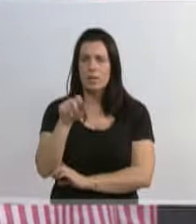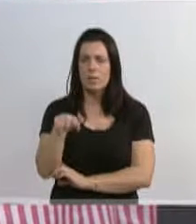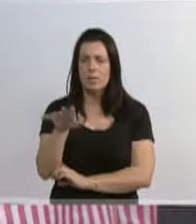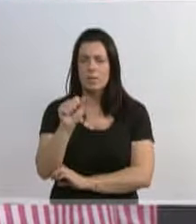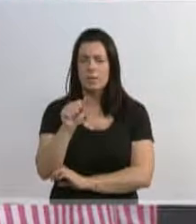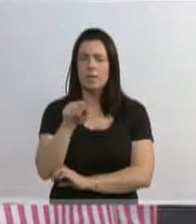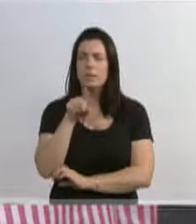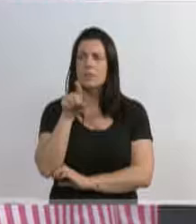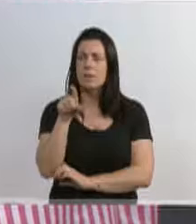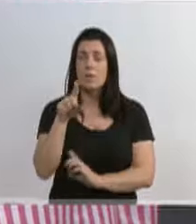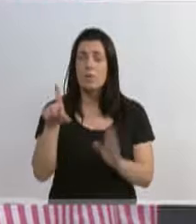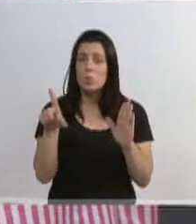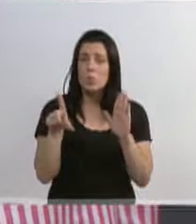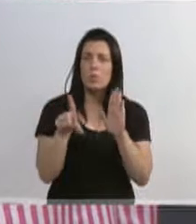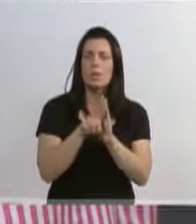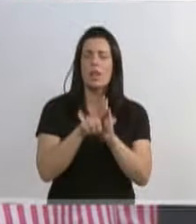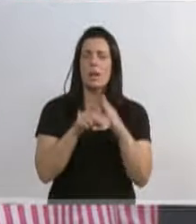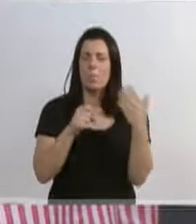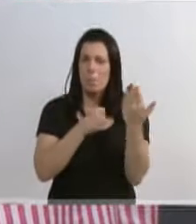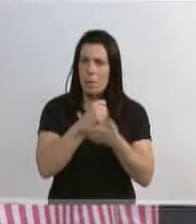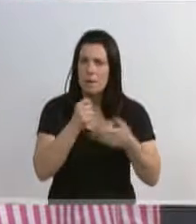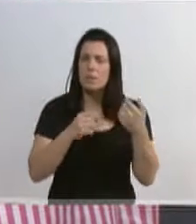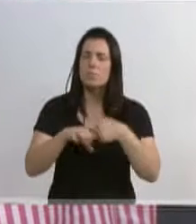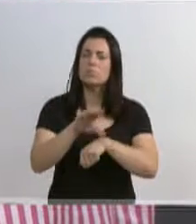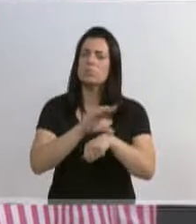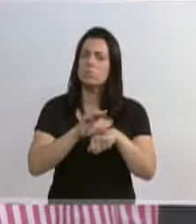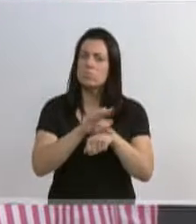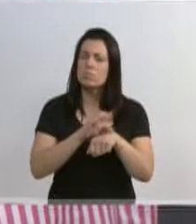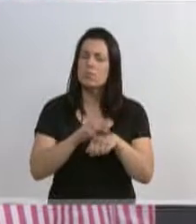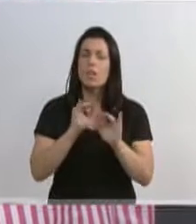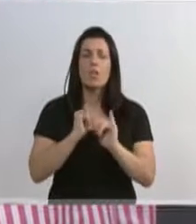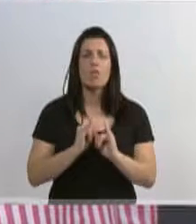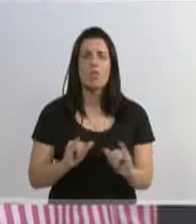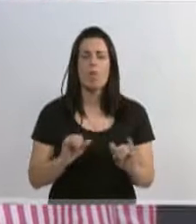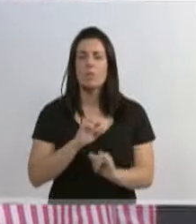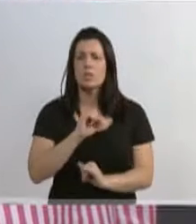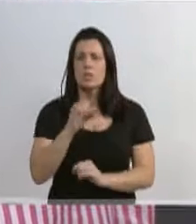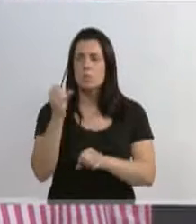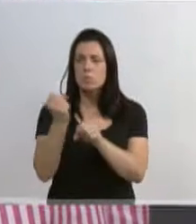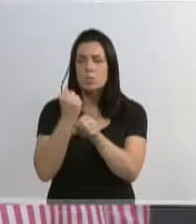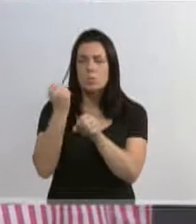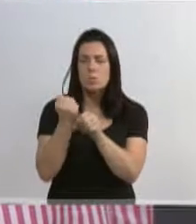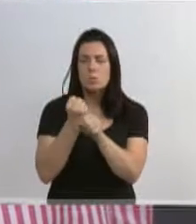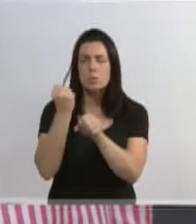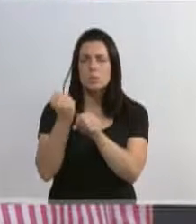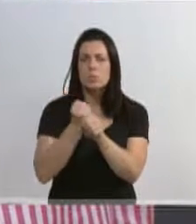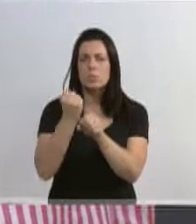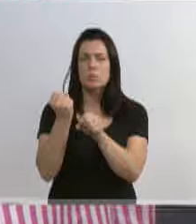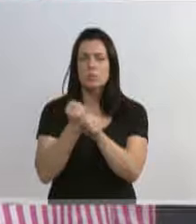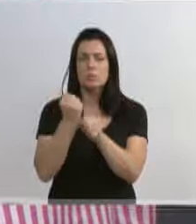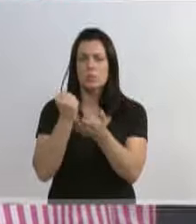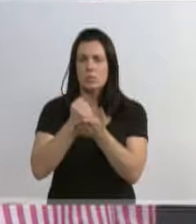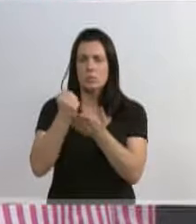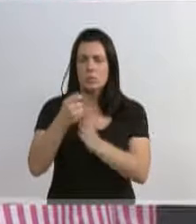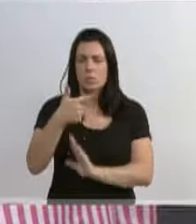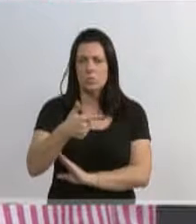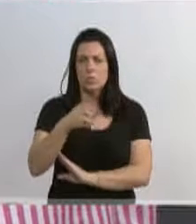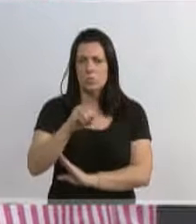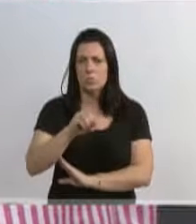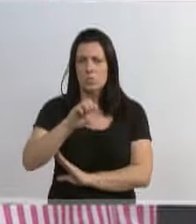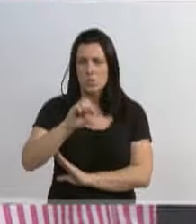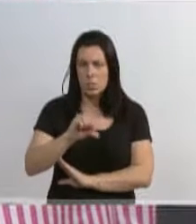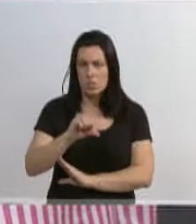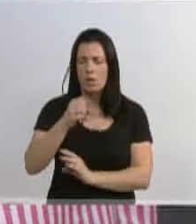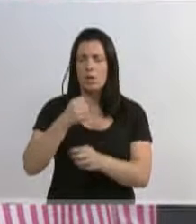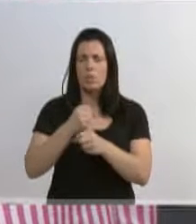que, na forma de lei e no prazo legal, com base na legislação aplicável, informe se as obras do contrato número 209 de